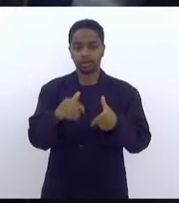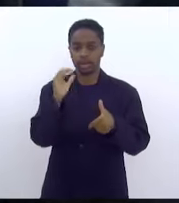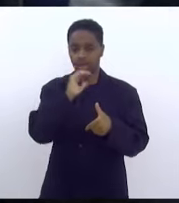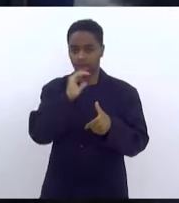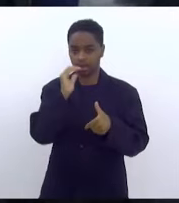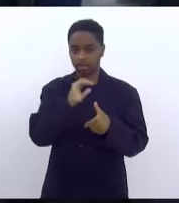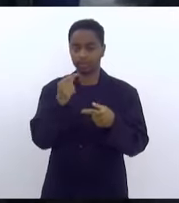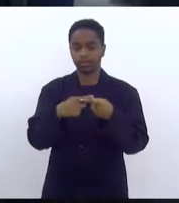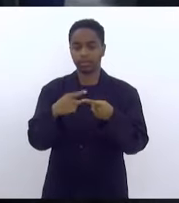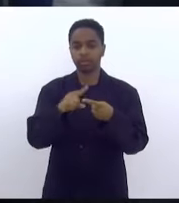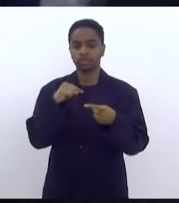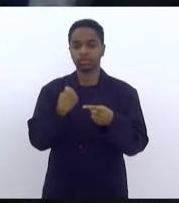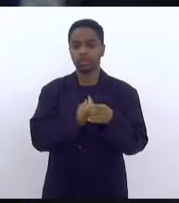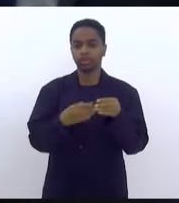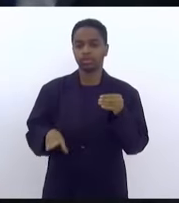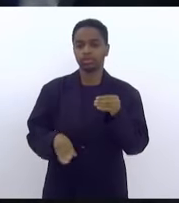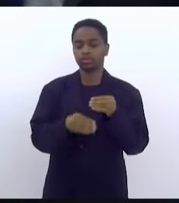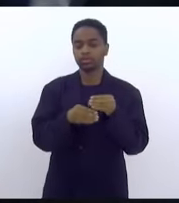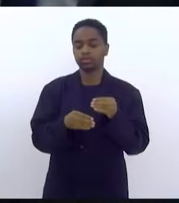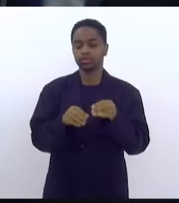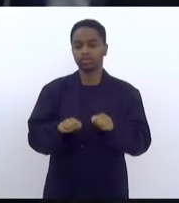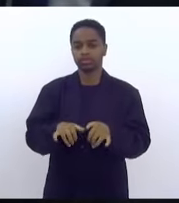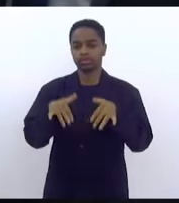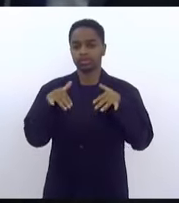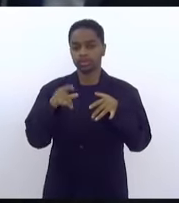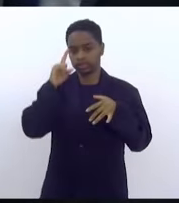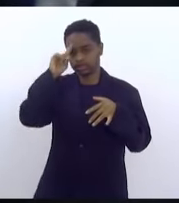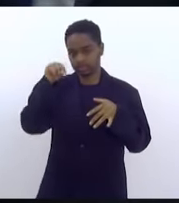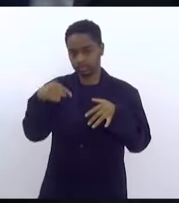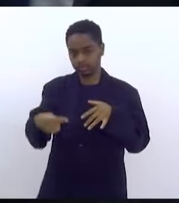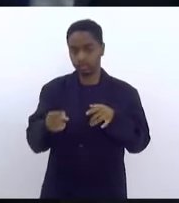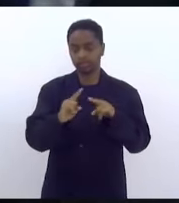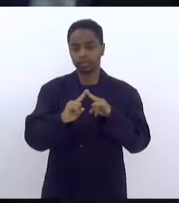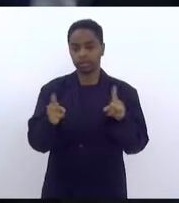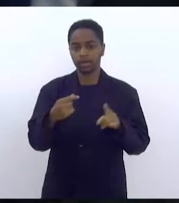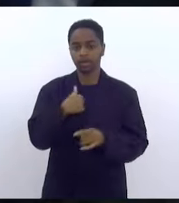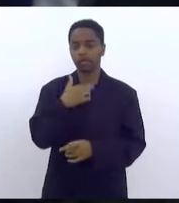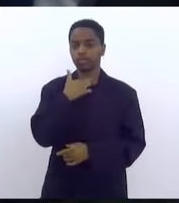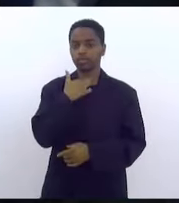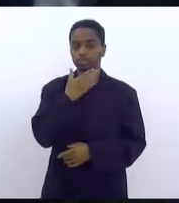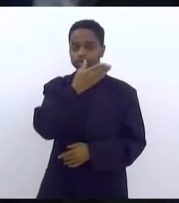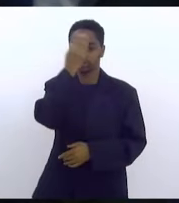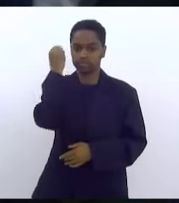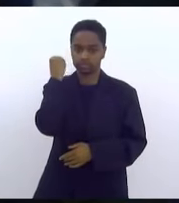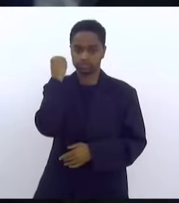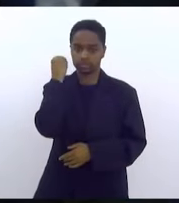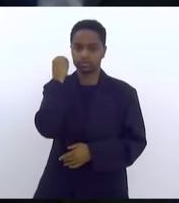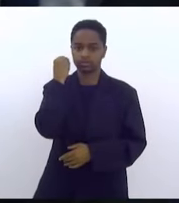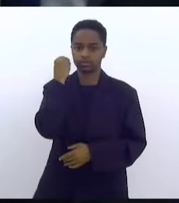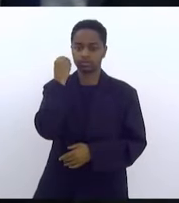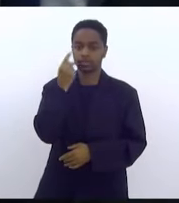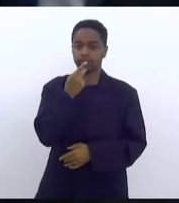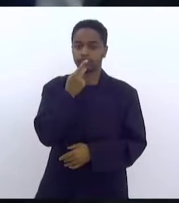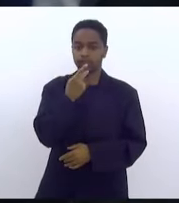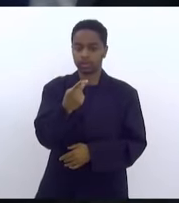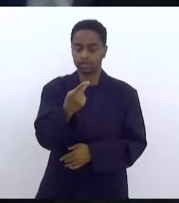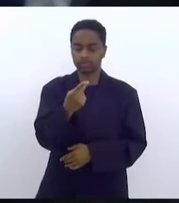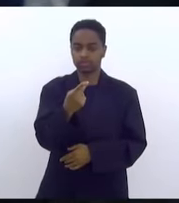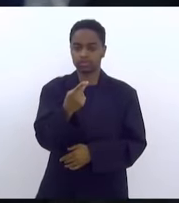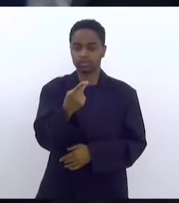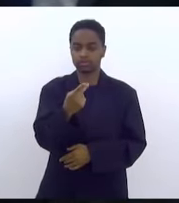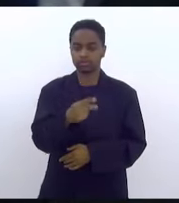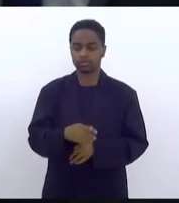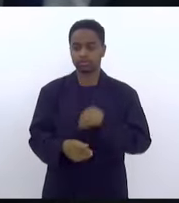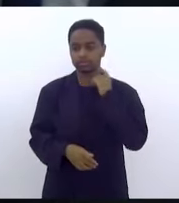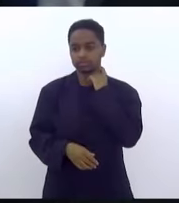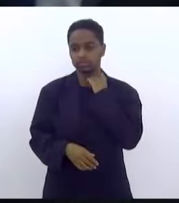possa incluir em plenário na próxima semana, mas eu não poderia deixar aqui, presidente, de fazer um desagravo. O